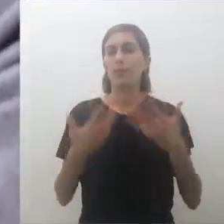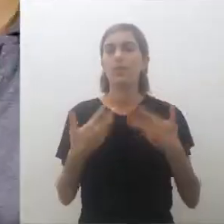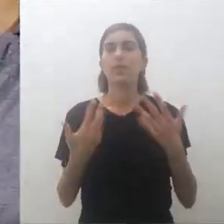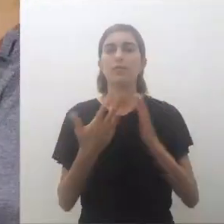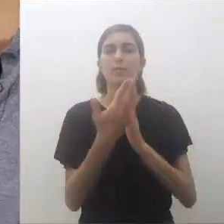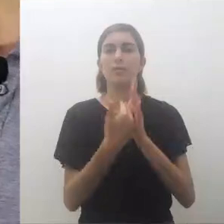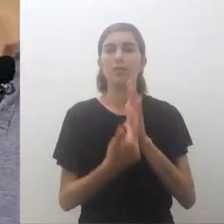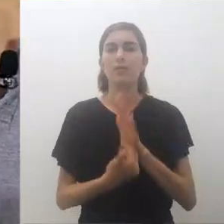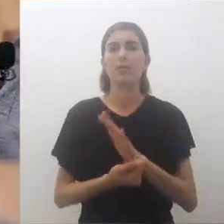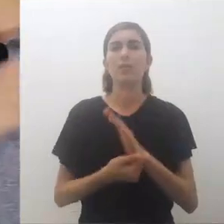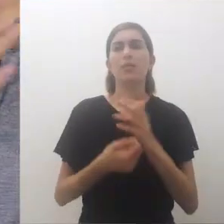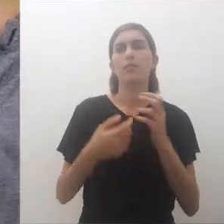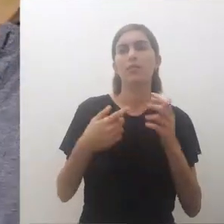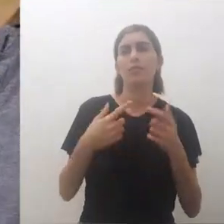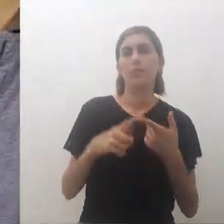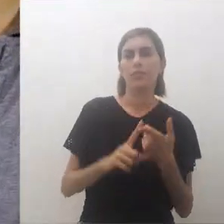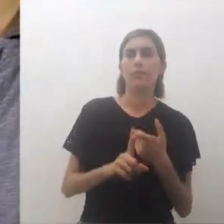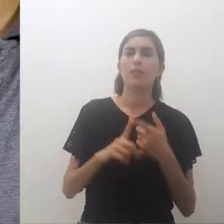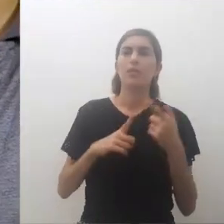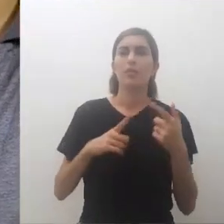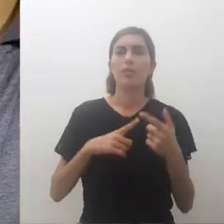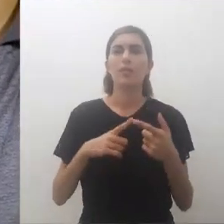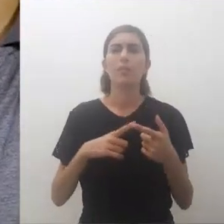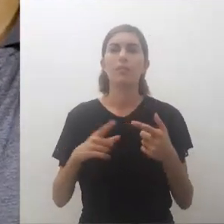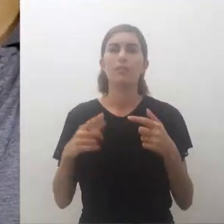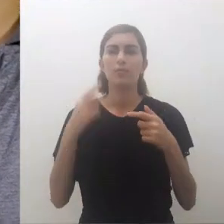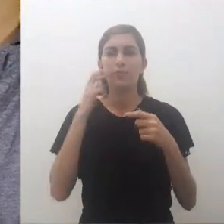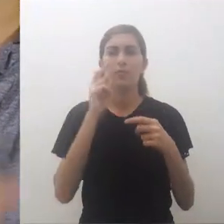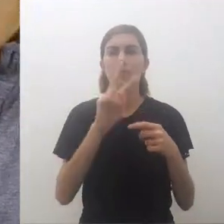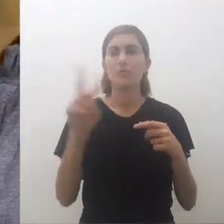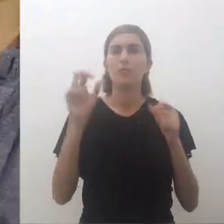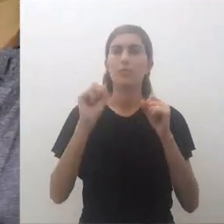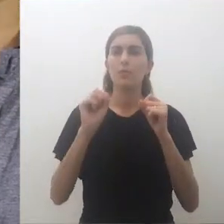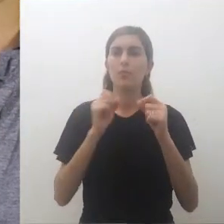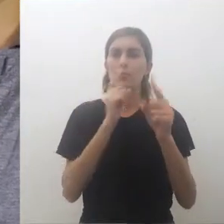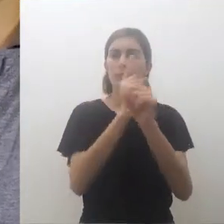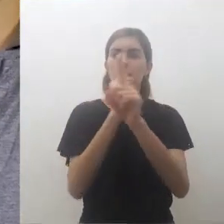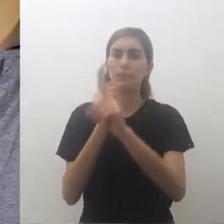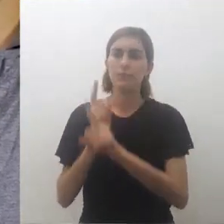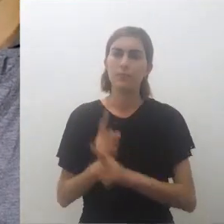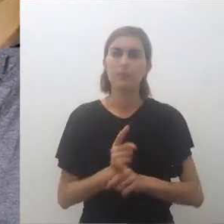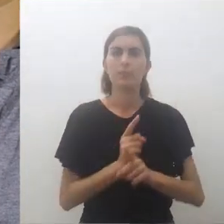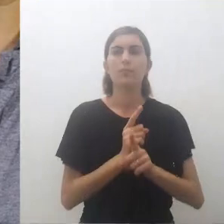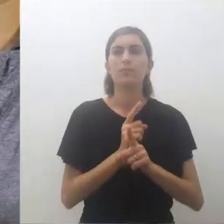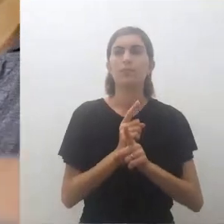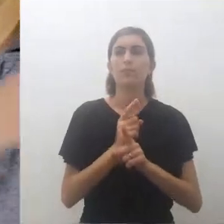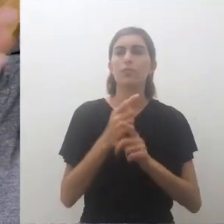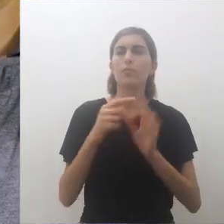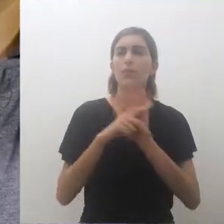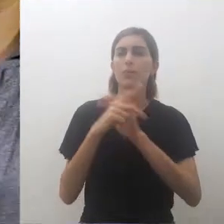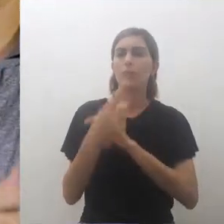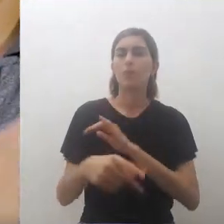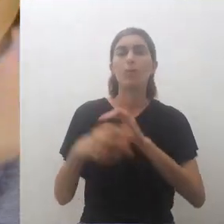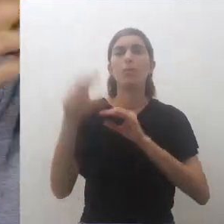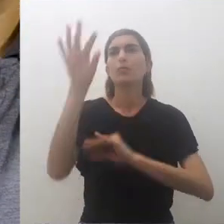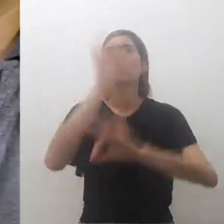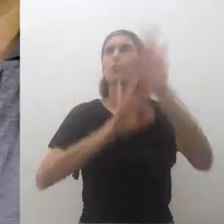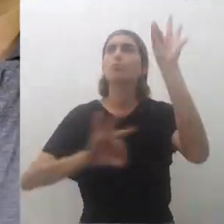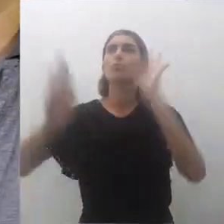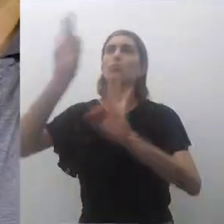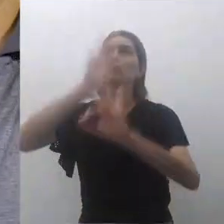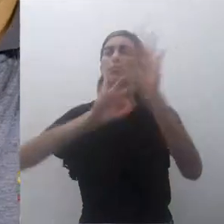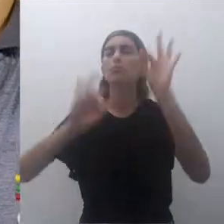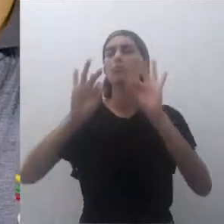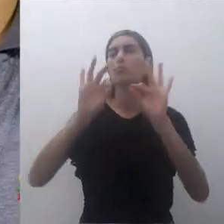leve, simétrico, assimétrico e tem muitos outros que você pode identificar nas próprias decorações, imagens